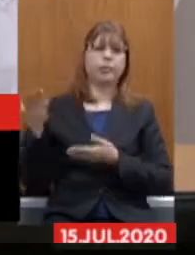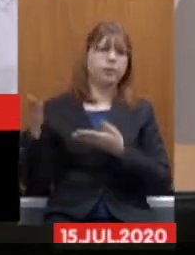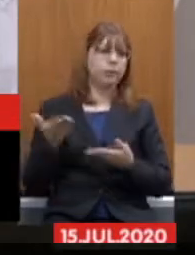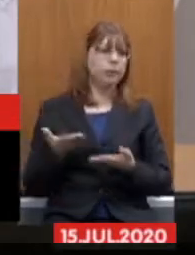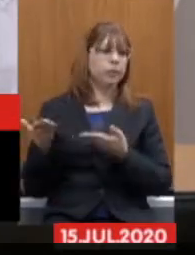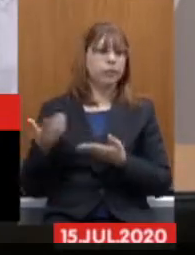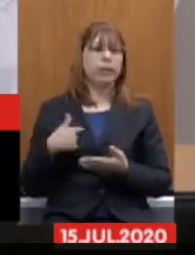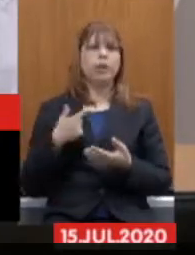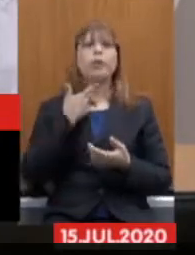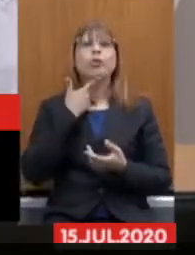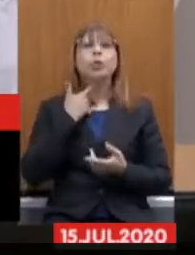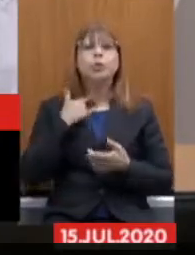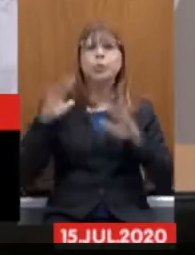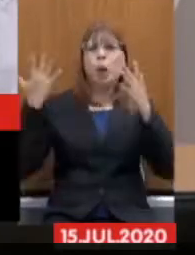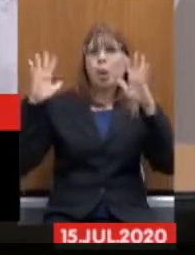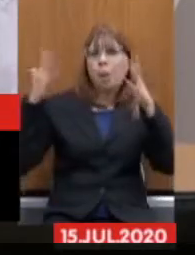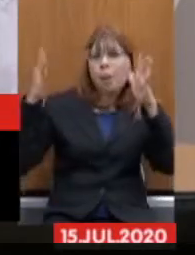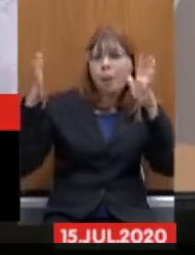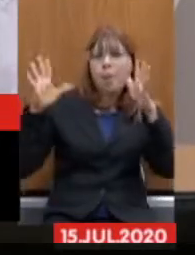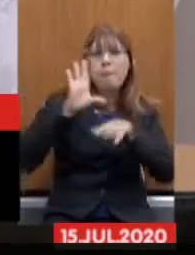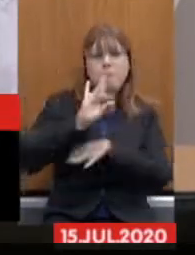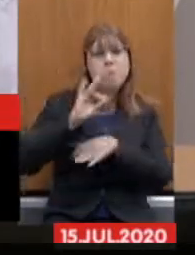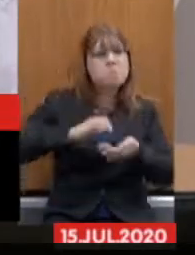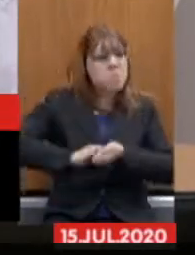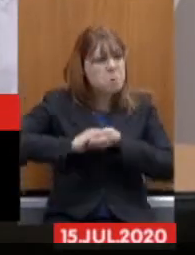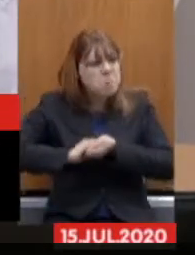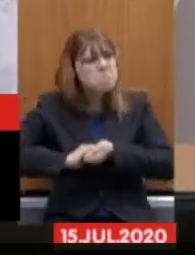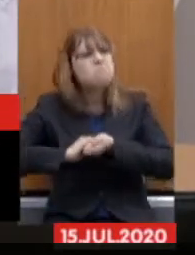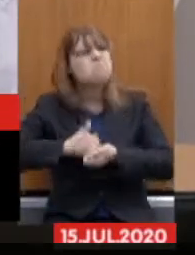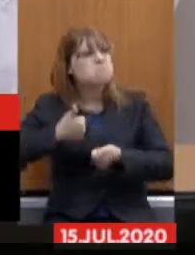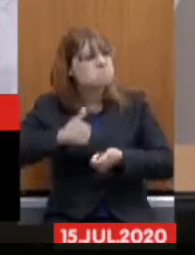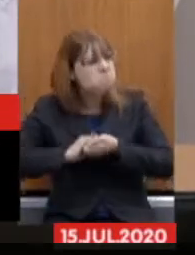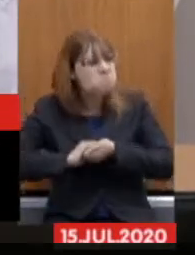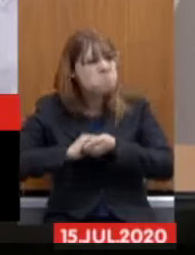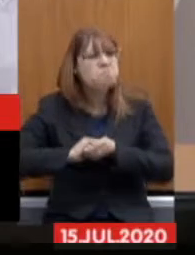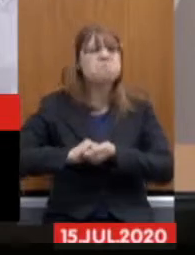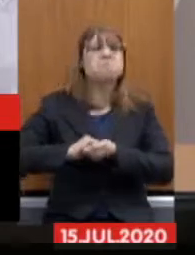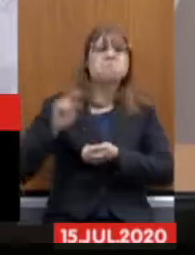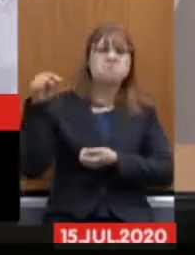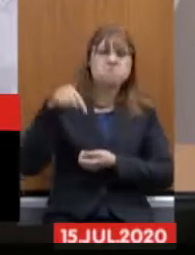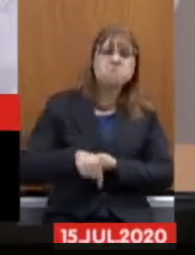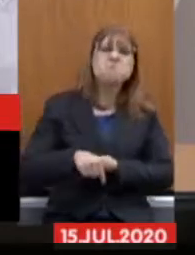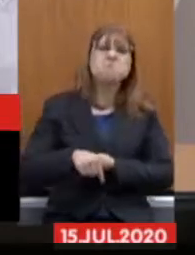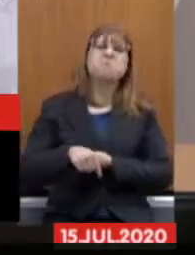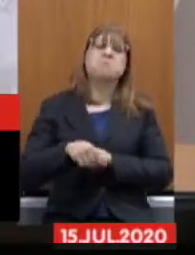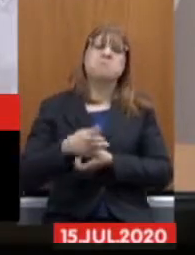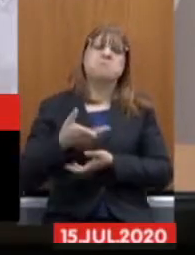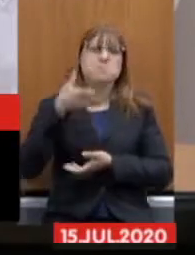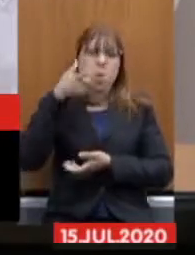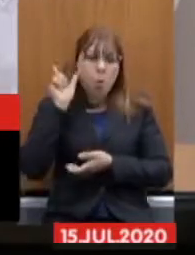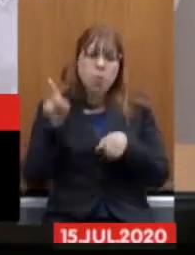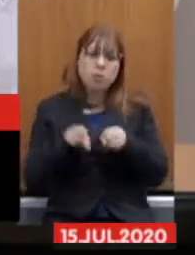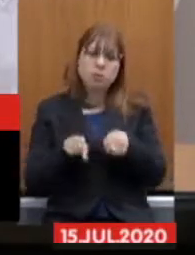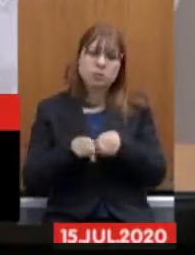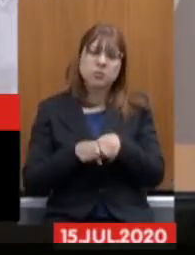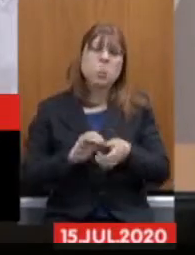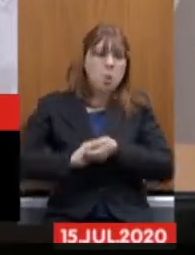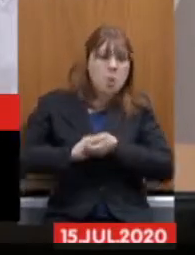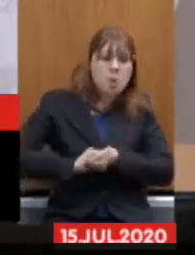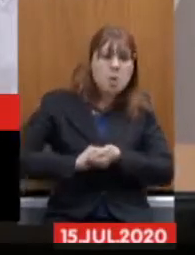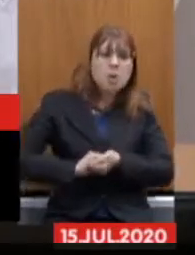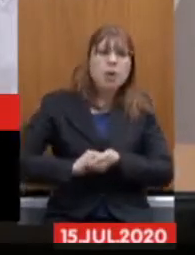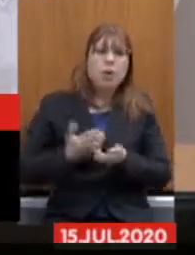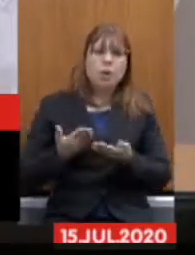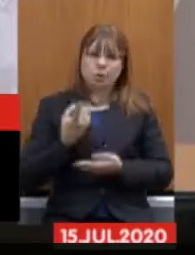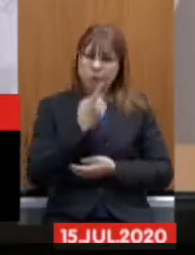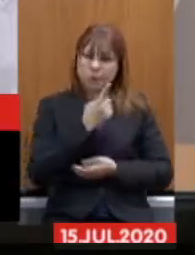vontade era de bater palma e cumprimentar cada um dos representantes que aqui estiveram de bom estar estiveram ontem também essa é a